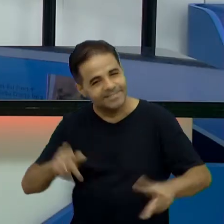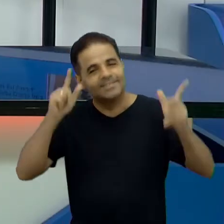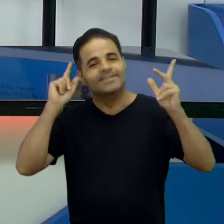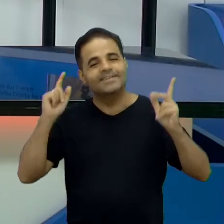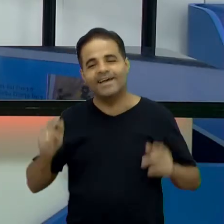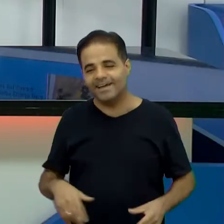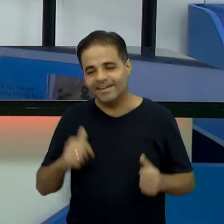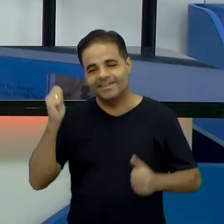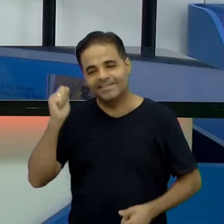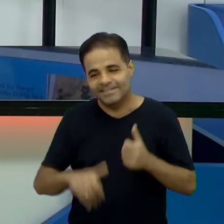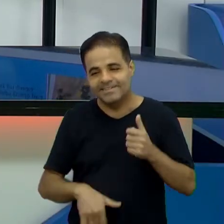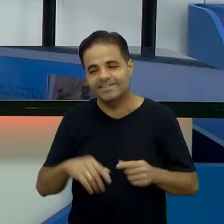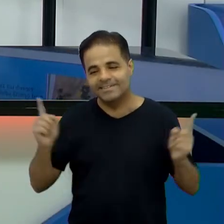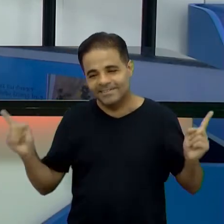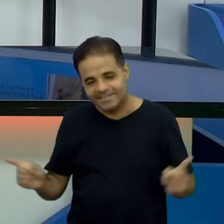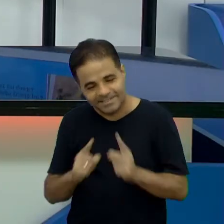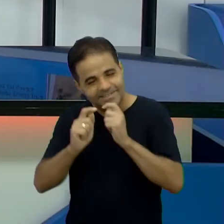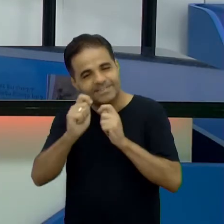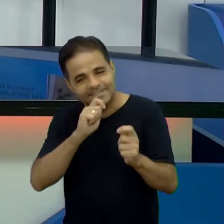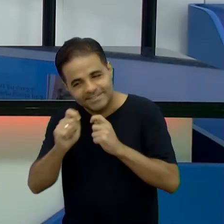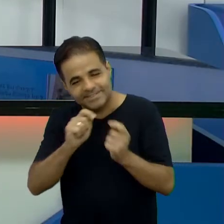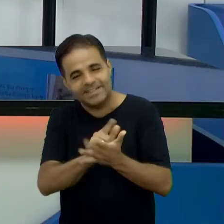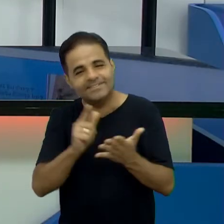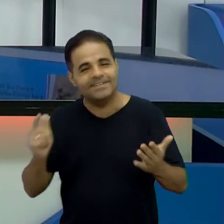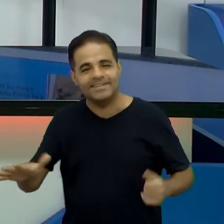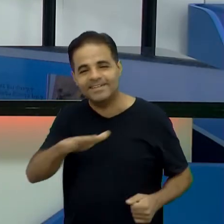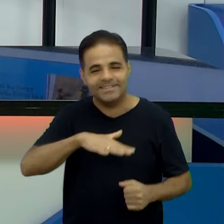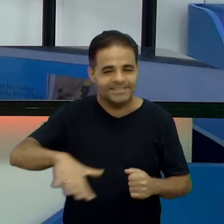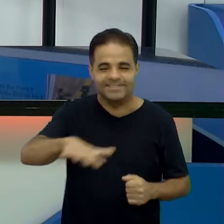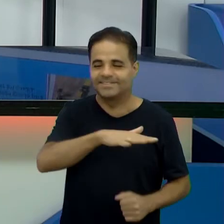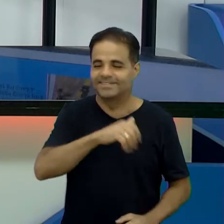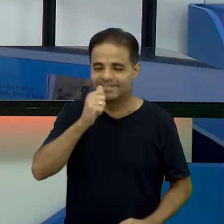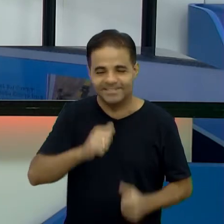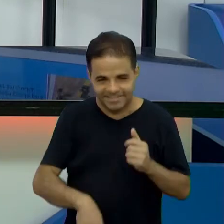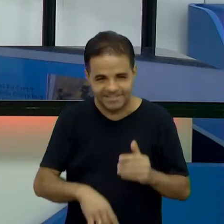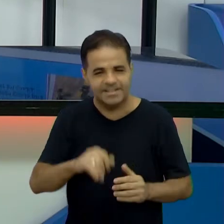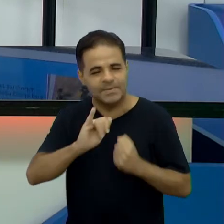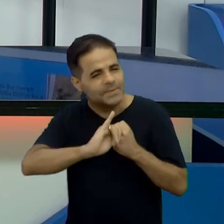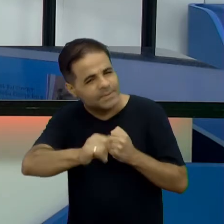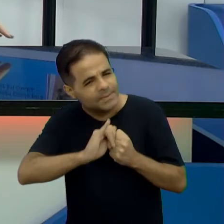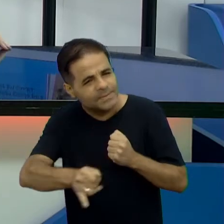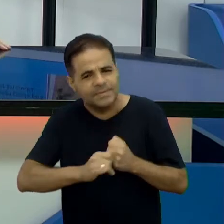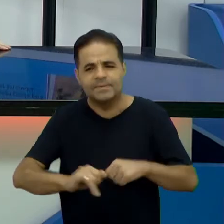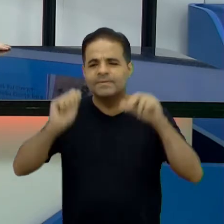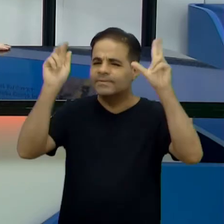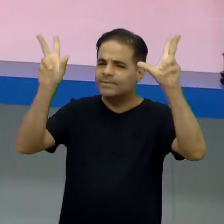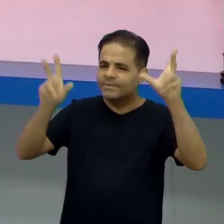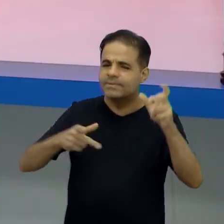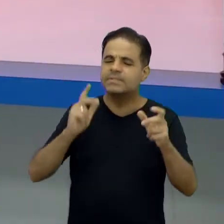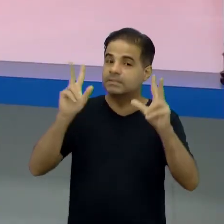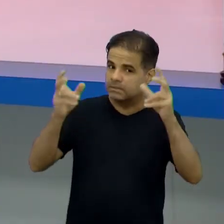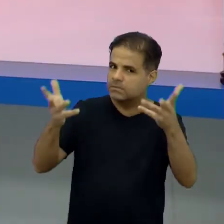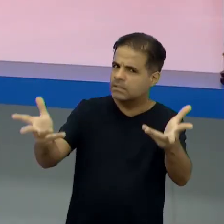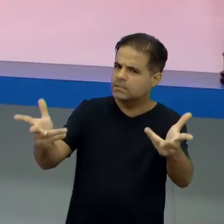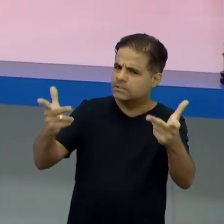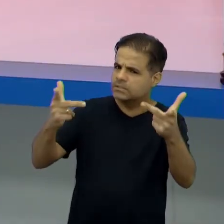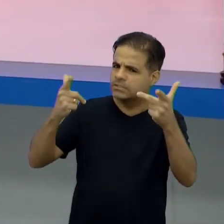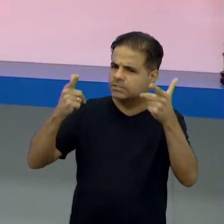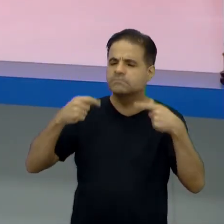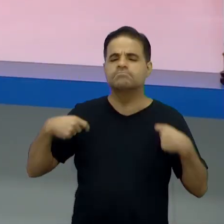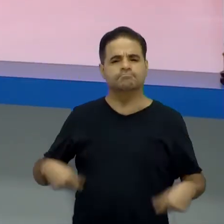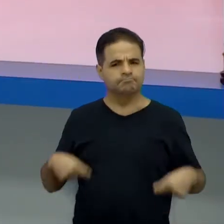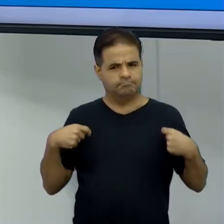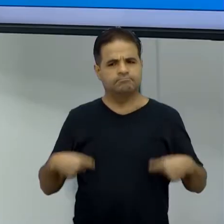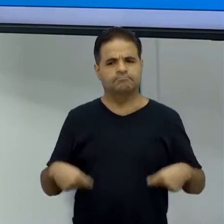de um texto jornalístico, porque nós temos vários, nós já vimos crônica. Então aqui o título também aí tem que ser atrativo, tem, né? Tem que ser atrativo.